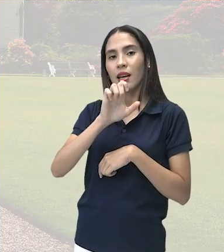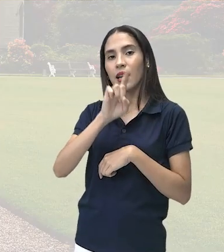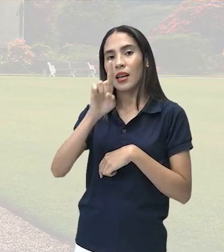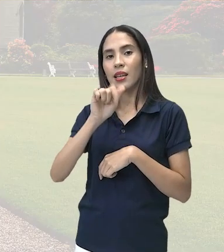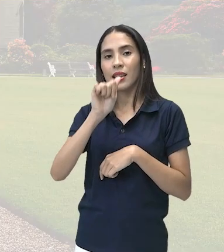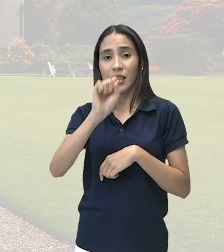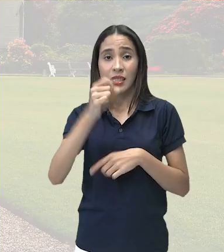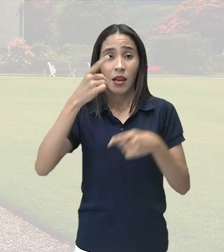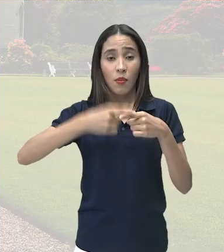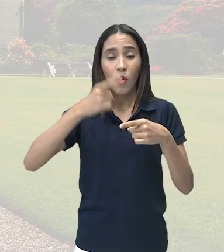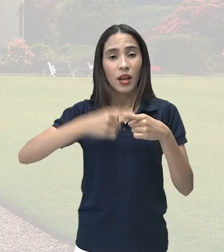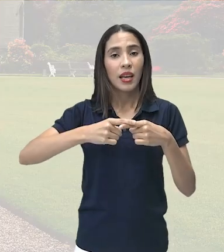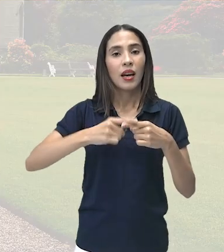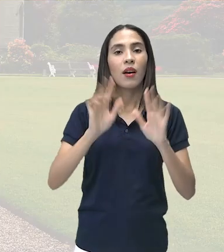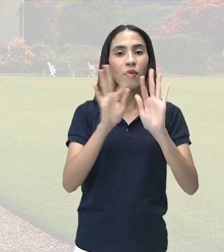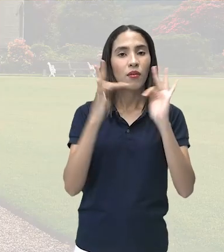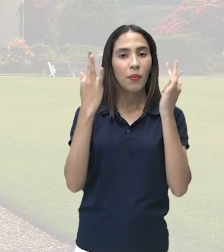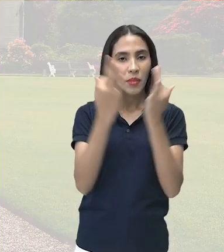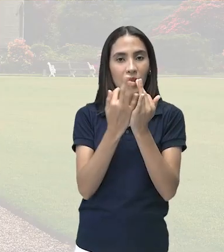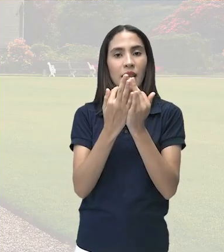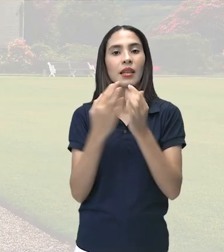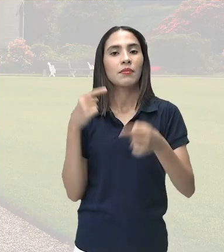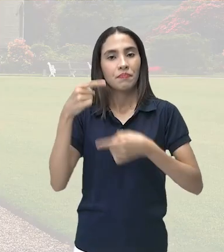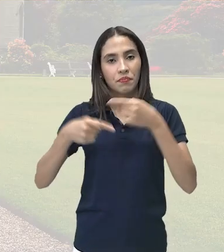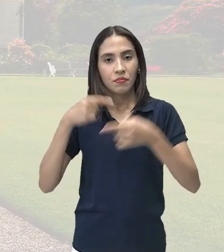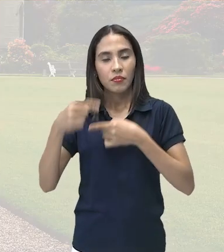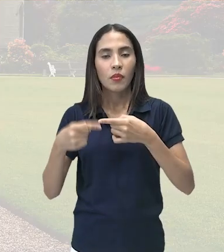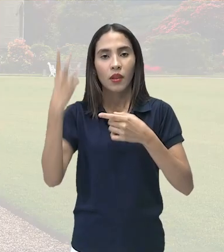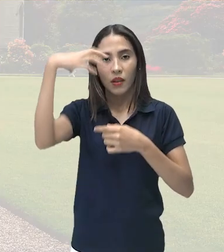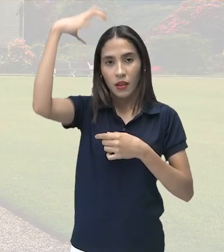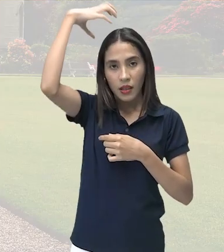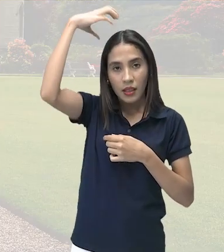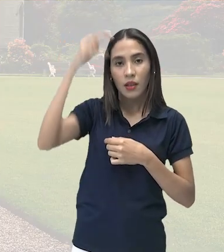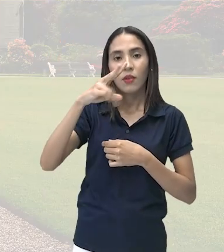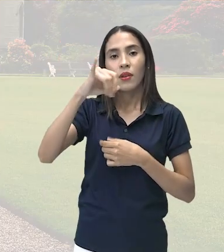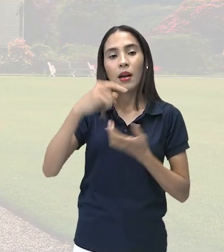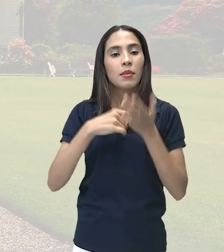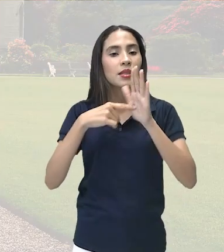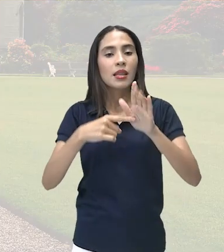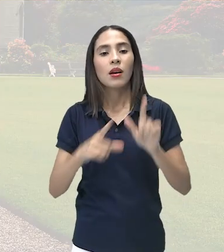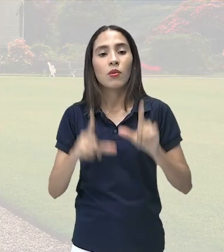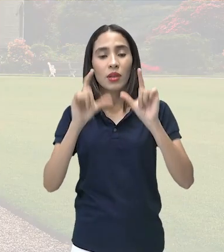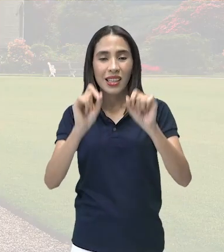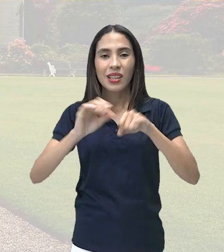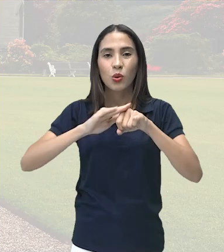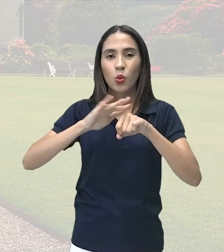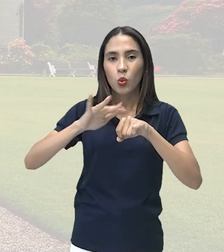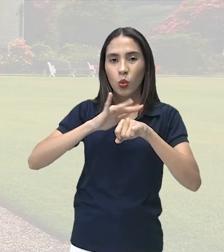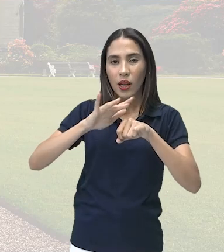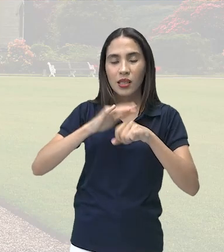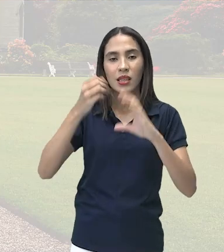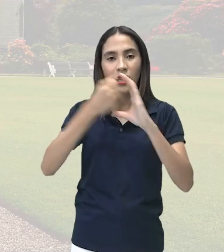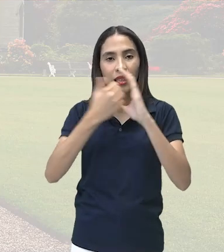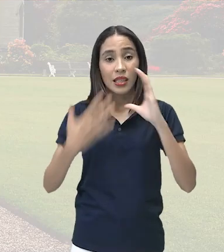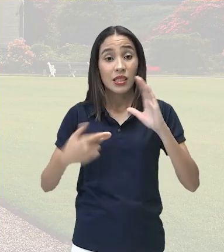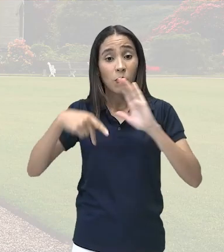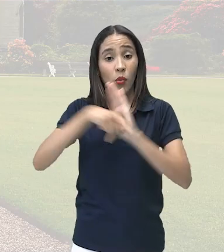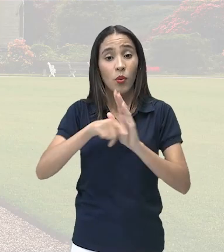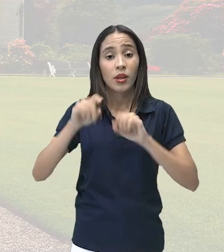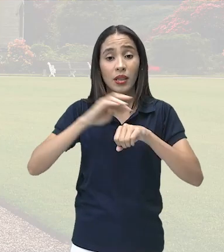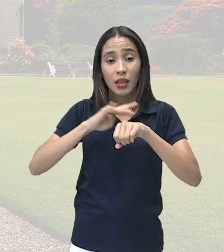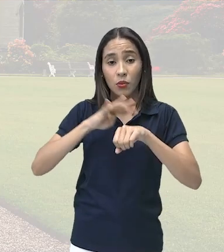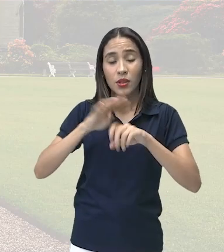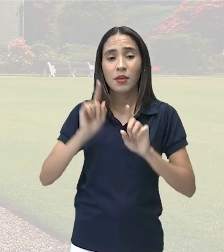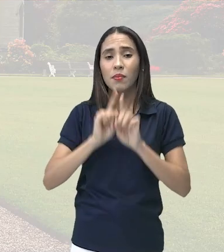né? Porque muitos dos componentes assim da linhagem dessa rainha apresentavam essa doença, essa